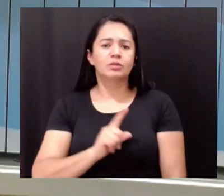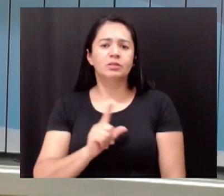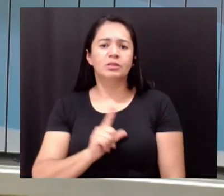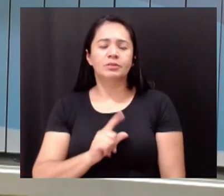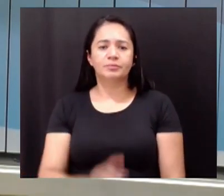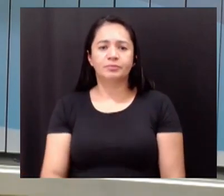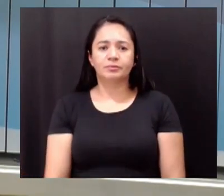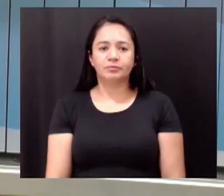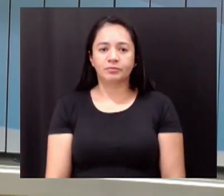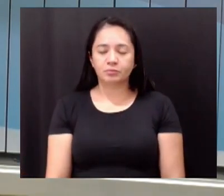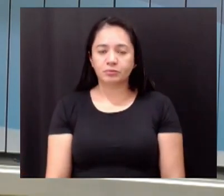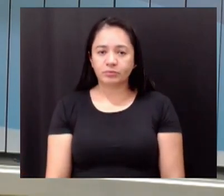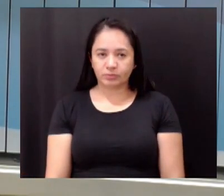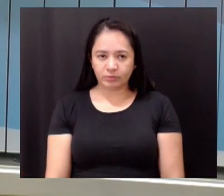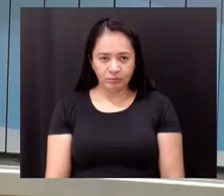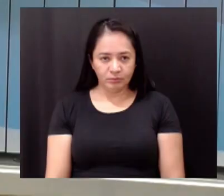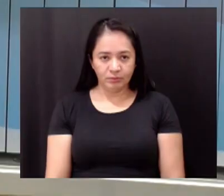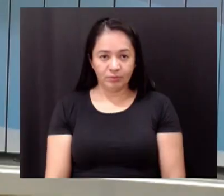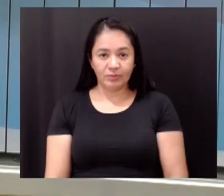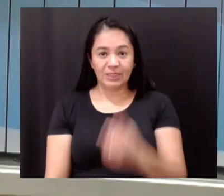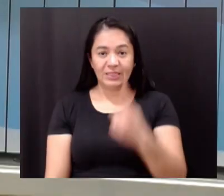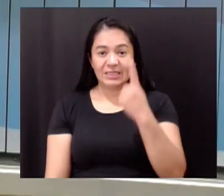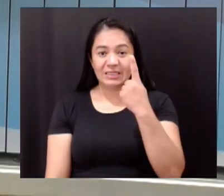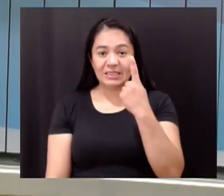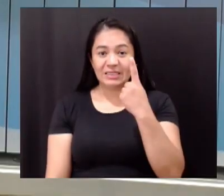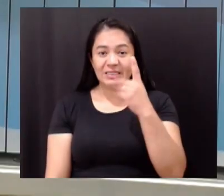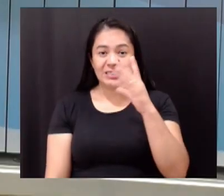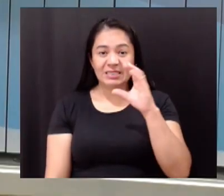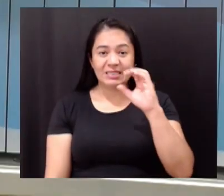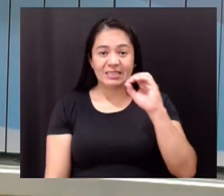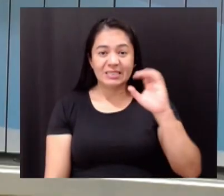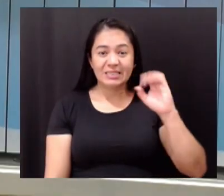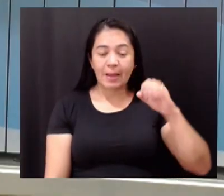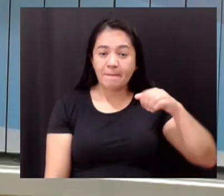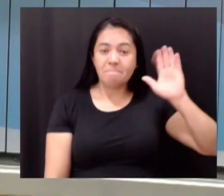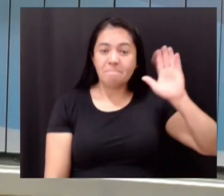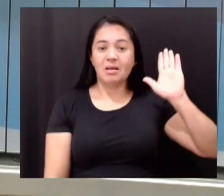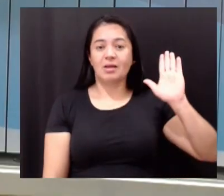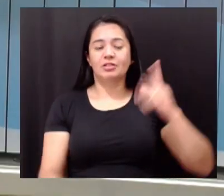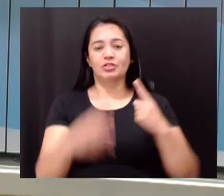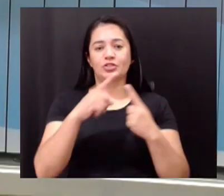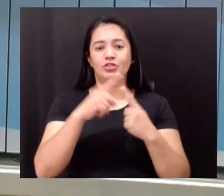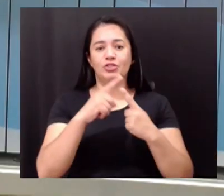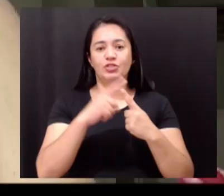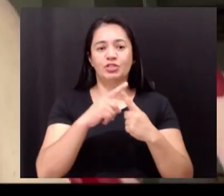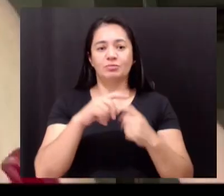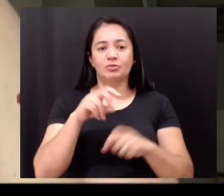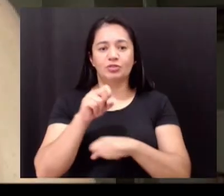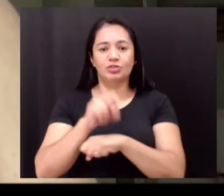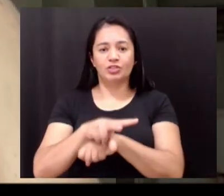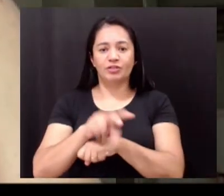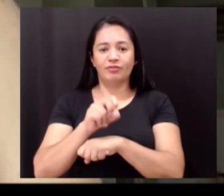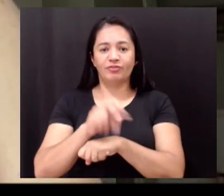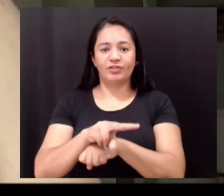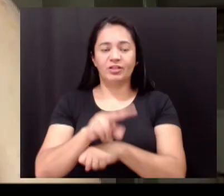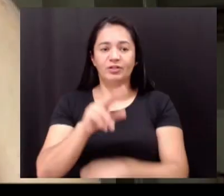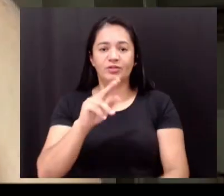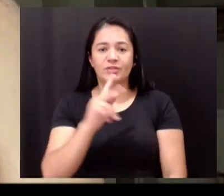de 100 subtipos de vírus HPV. E quando a gente fala em